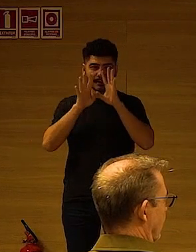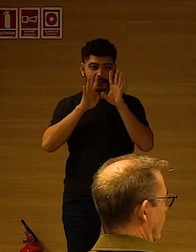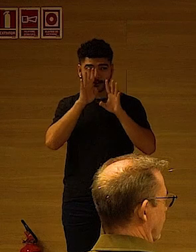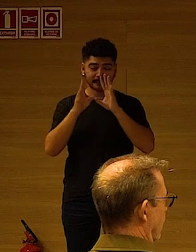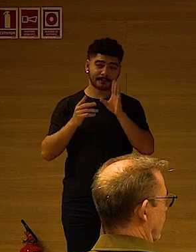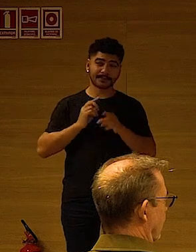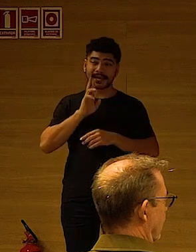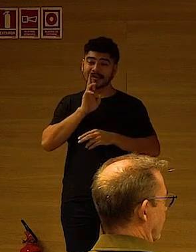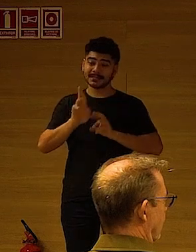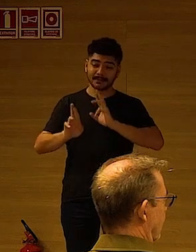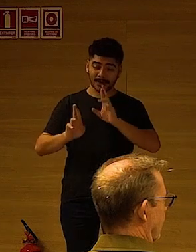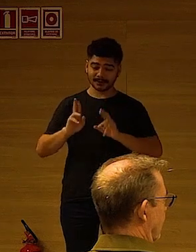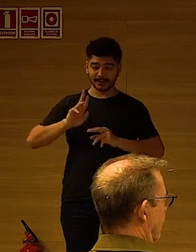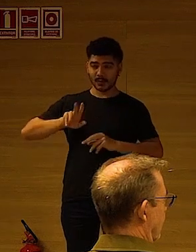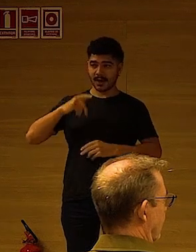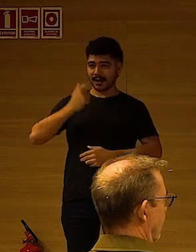nem nós, mas vamos tentar aqui.